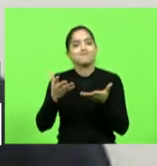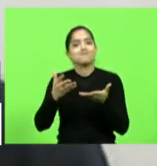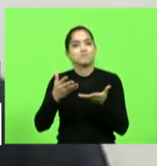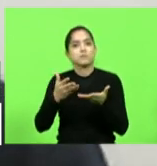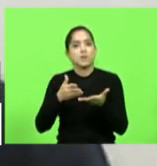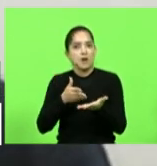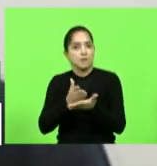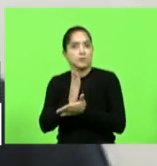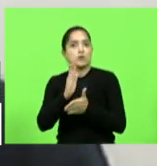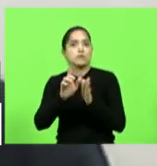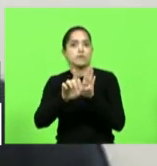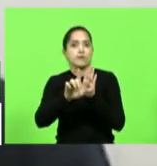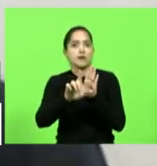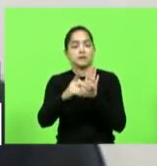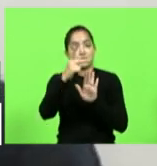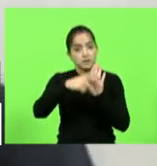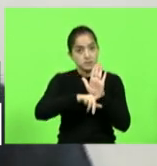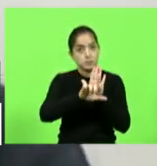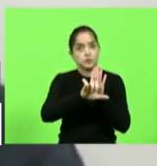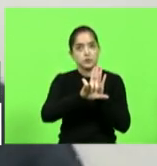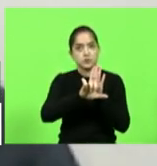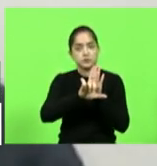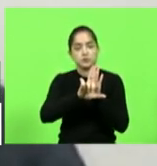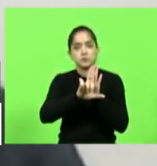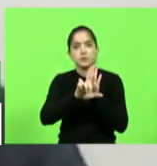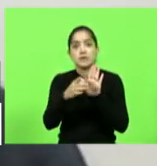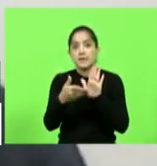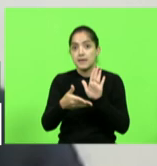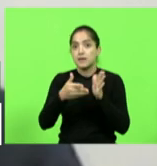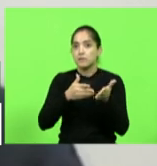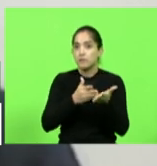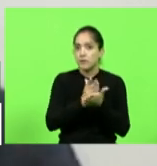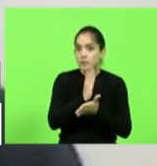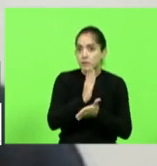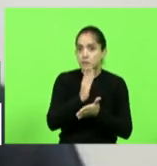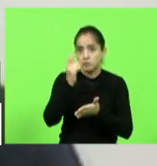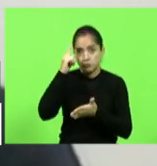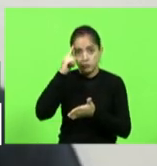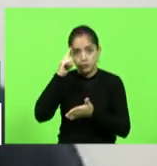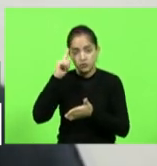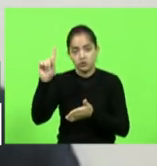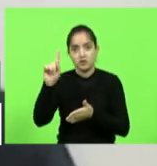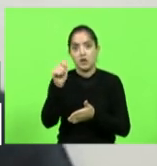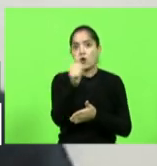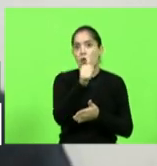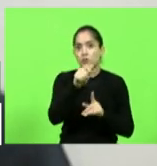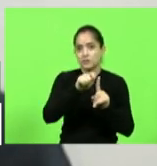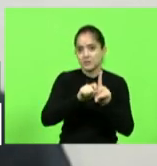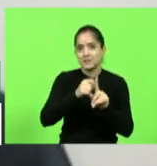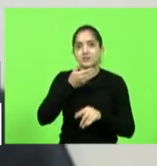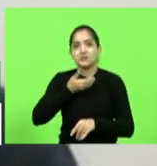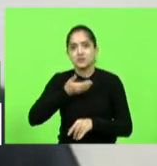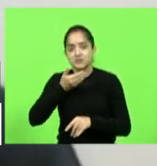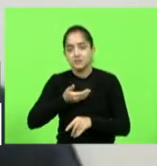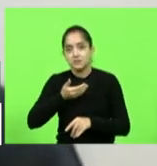projeto. E esse projeto foi aprovado, então, no dia 11 de dezembro, finalmente, né, de